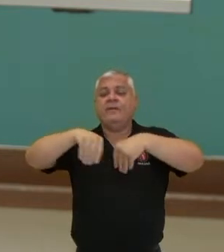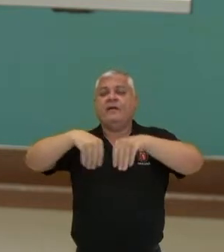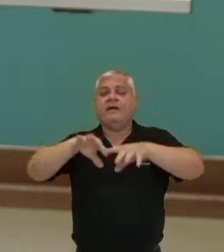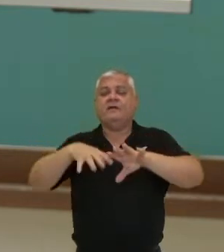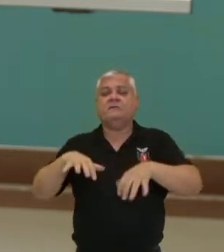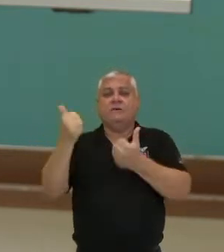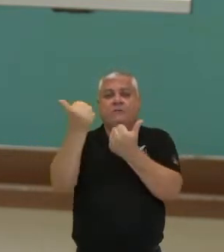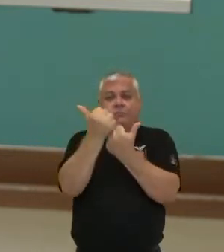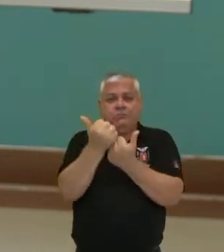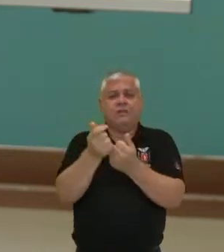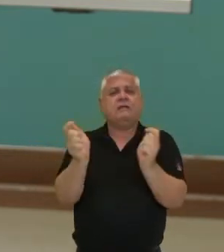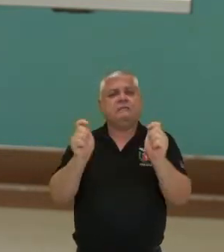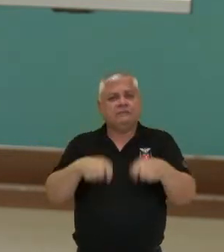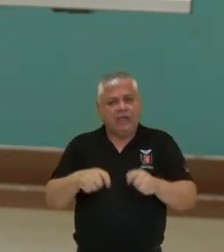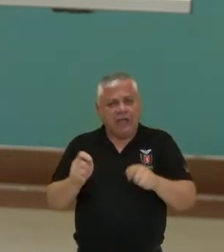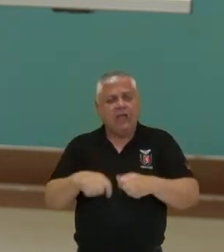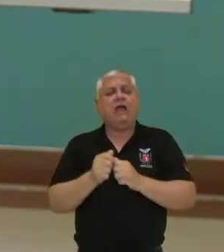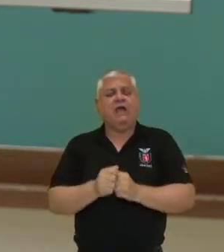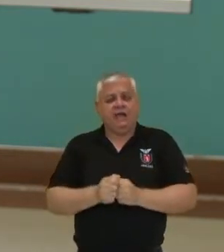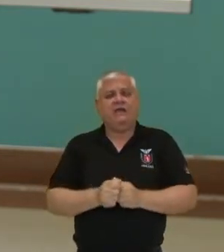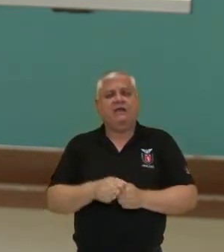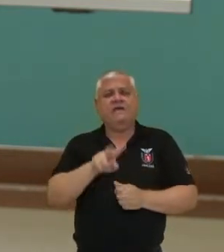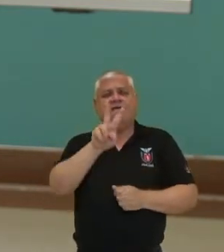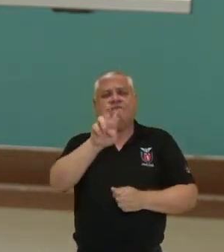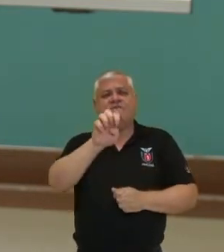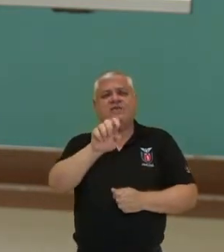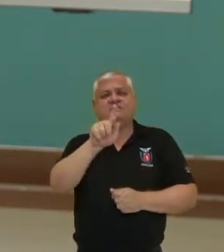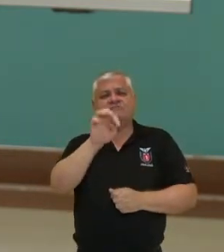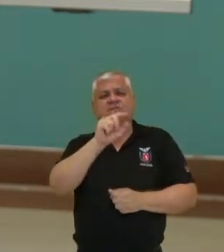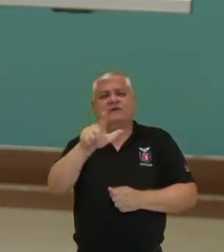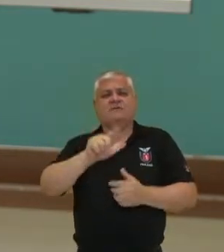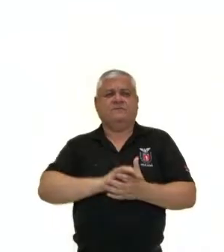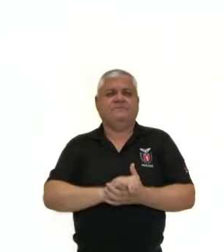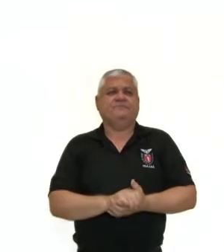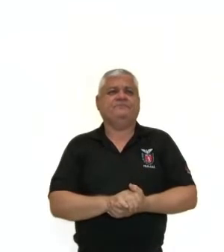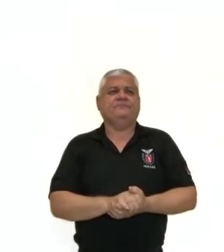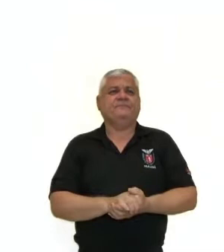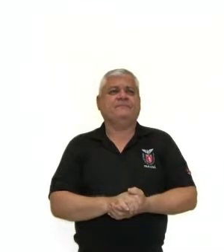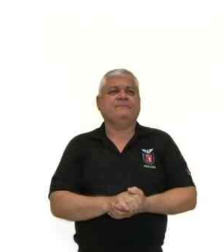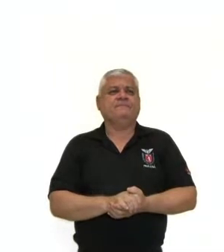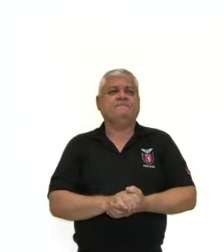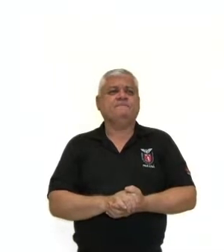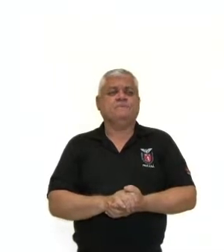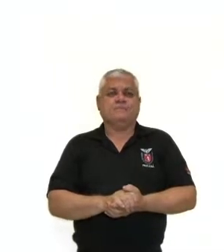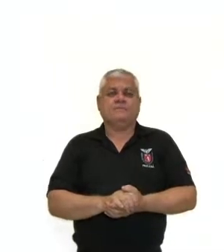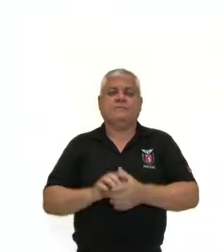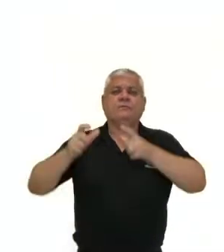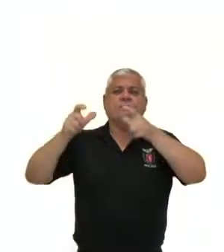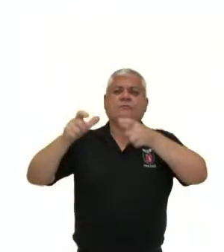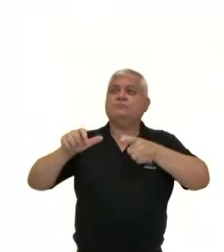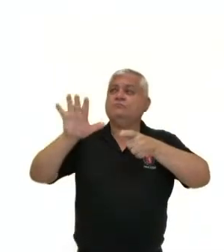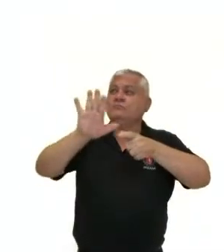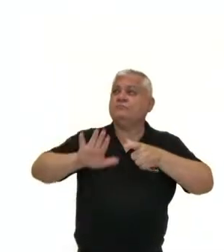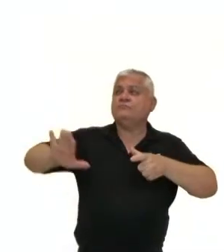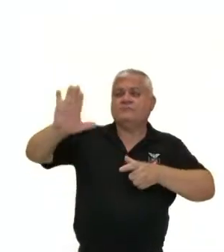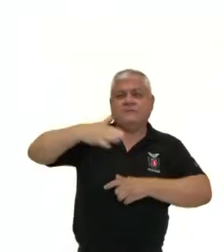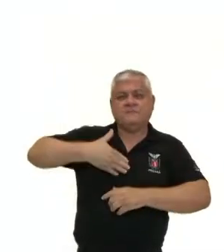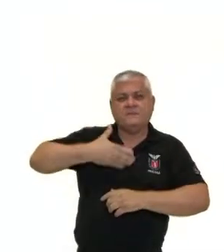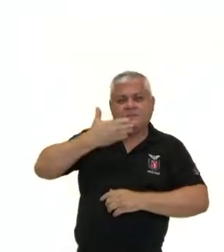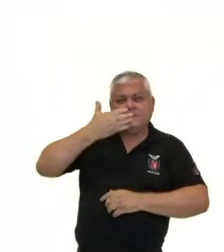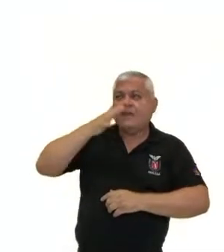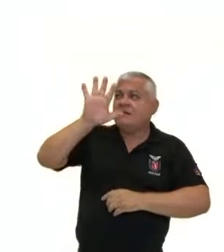possível substituir por algumas fibras vegetais bem a região concentro no caso no Oriente Médio